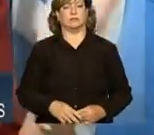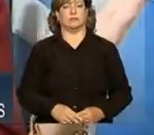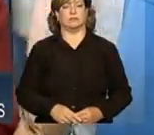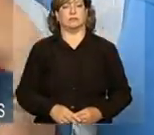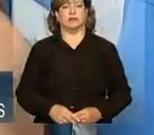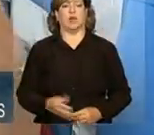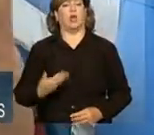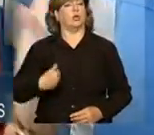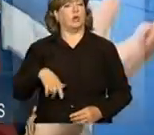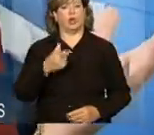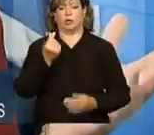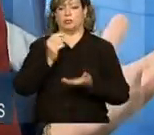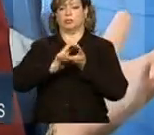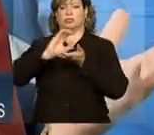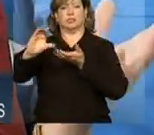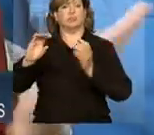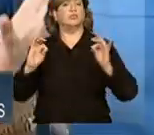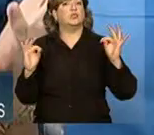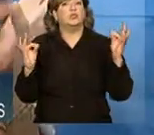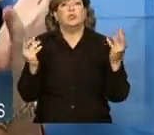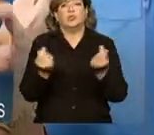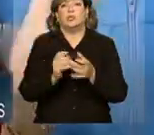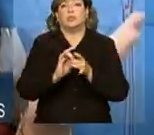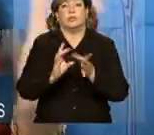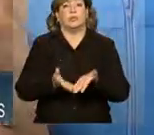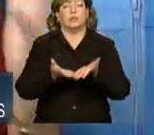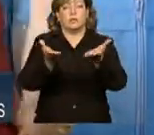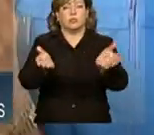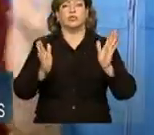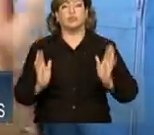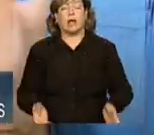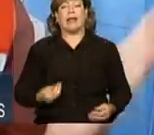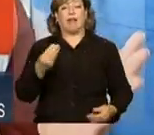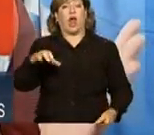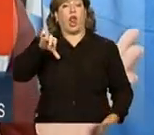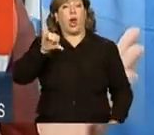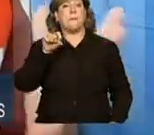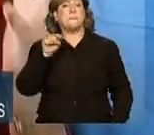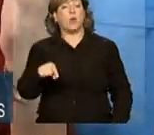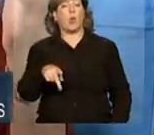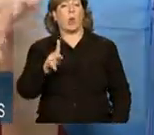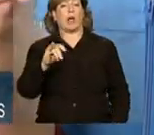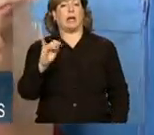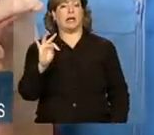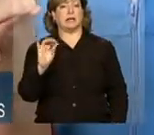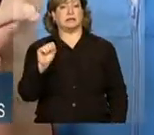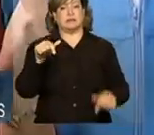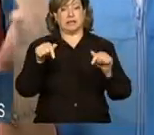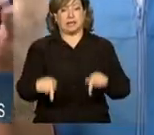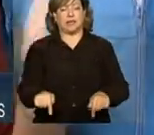Nós já repassamos todos os dinheiros disponíveis. Nós demos 9 mil kits aqui.